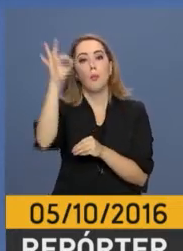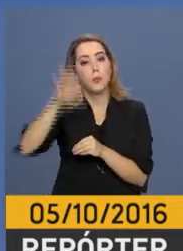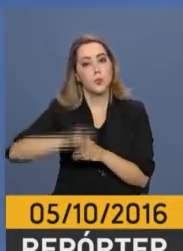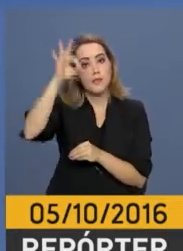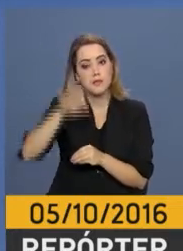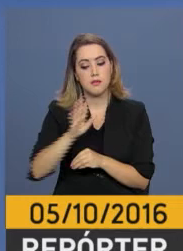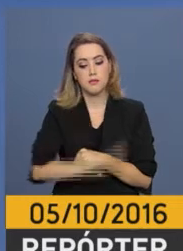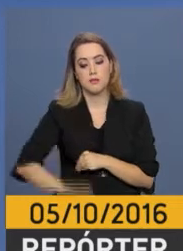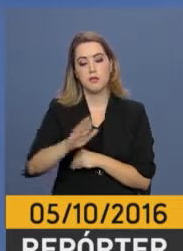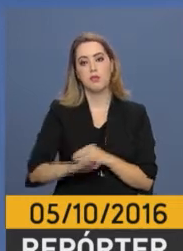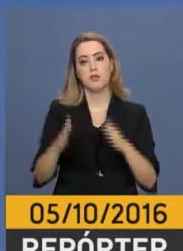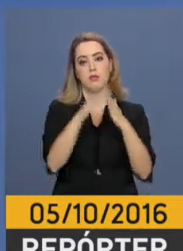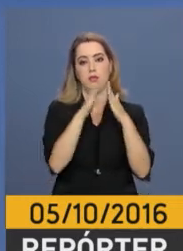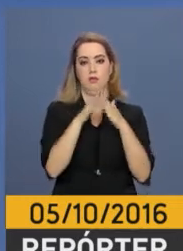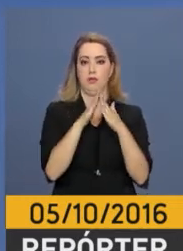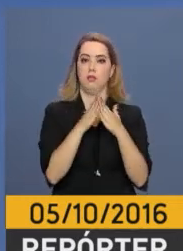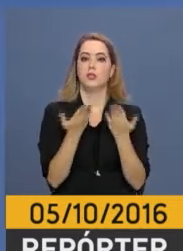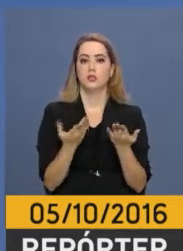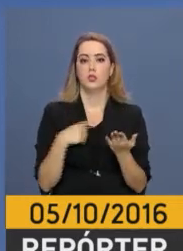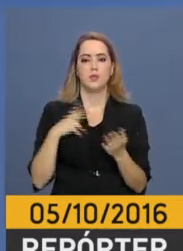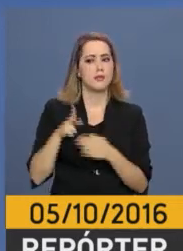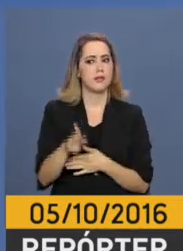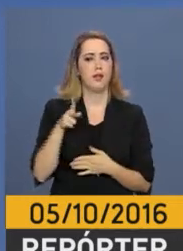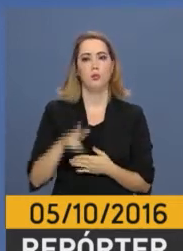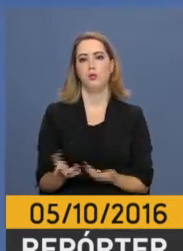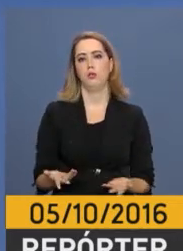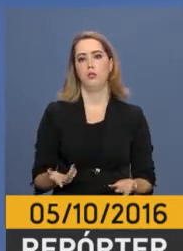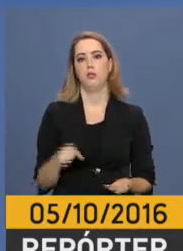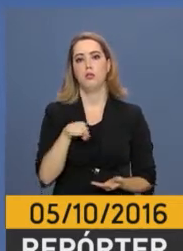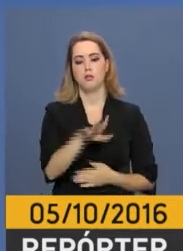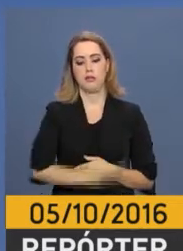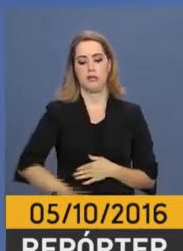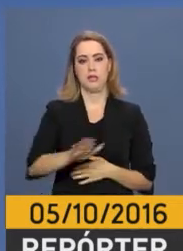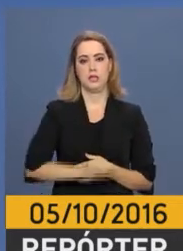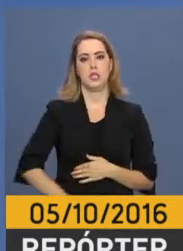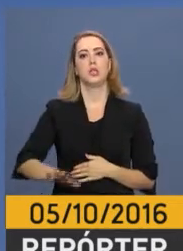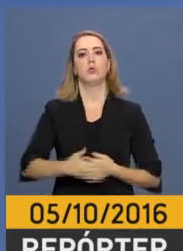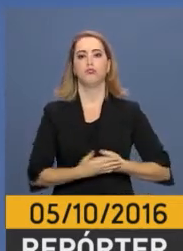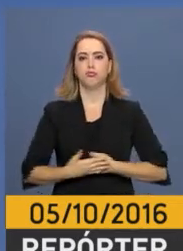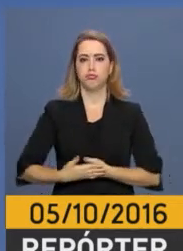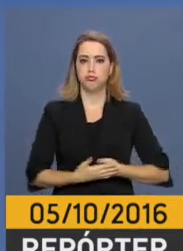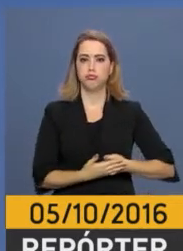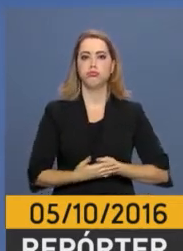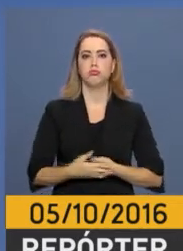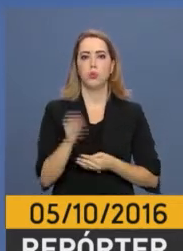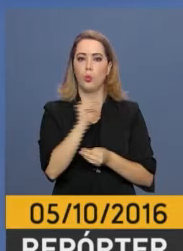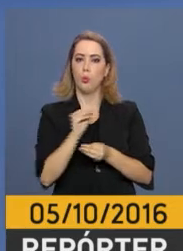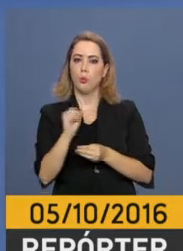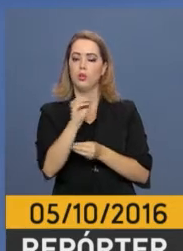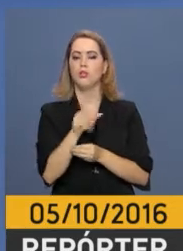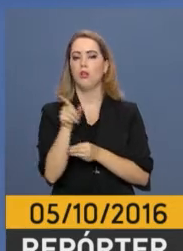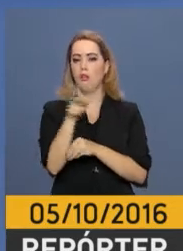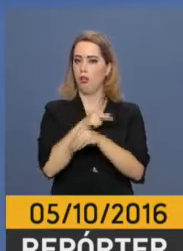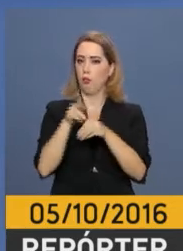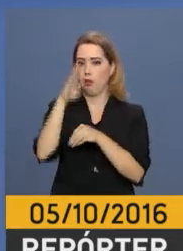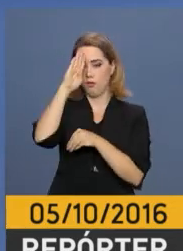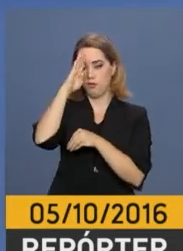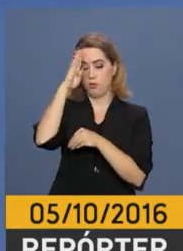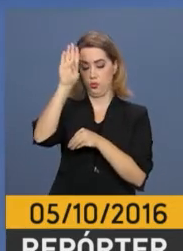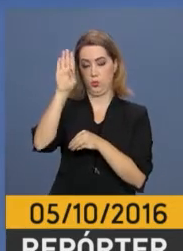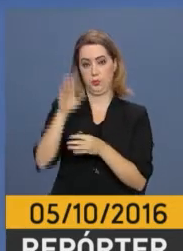é de forma continuada então os seus crianças pequenas então nós estamos nós vamos procurar